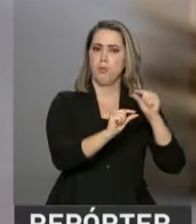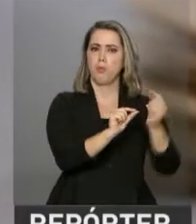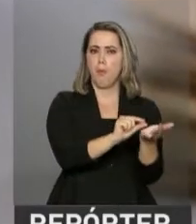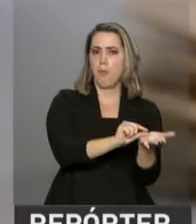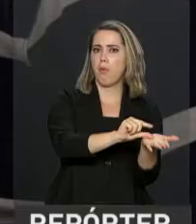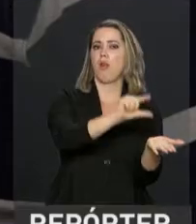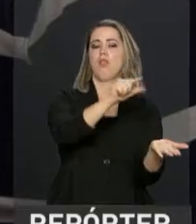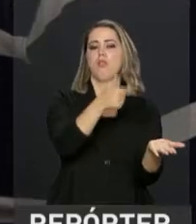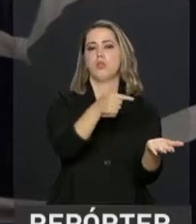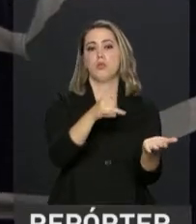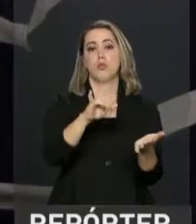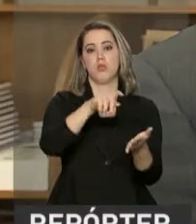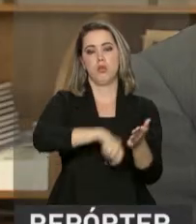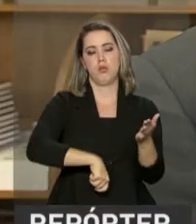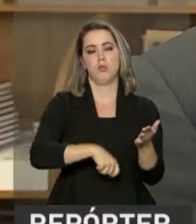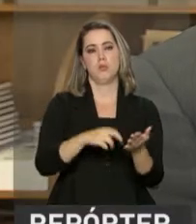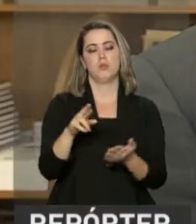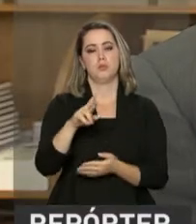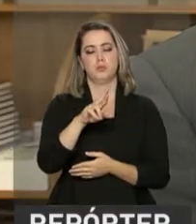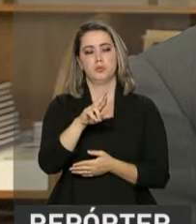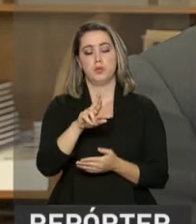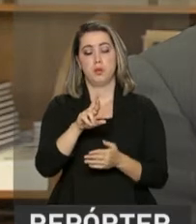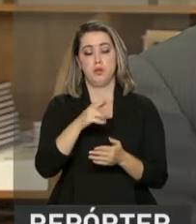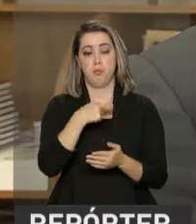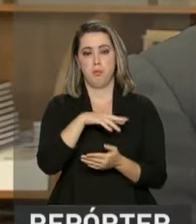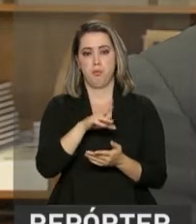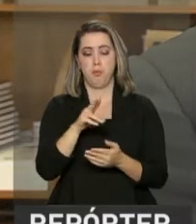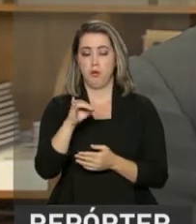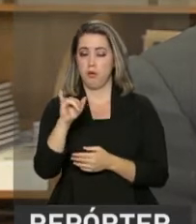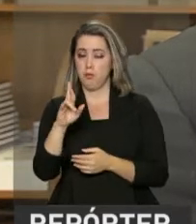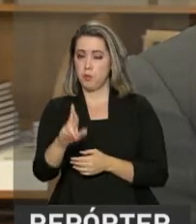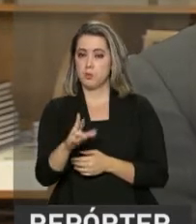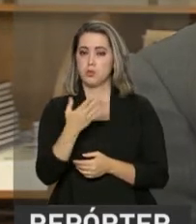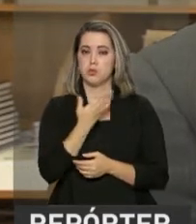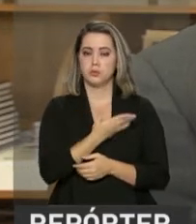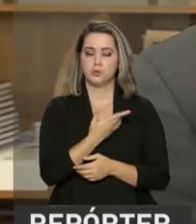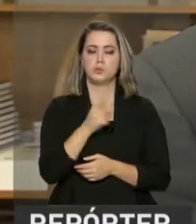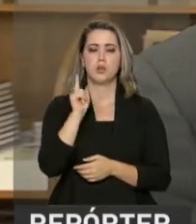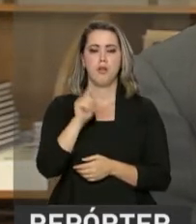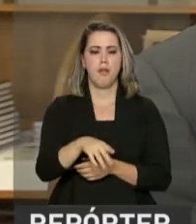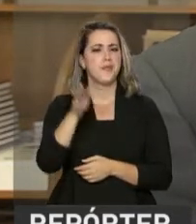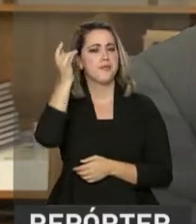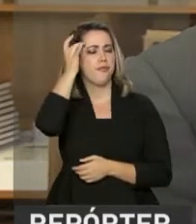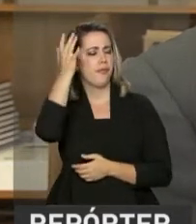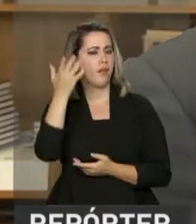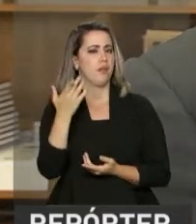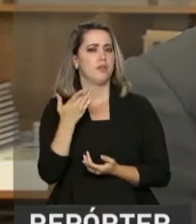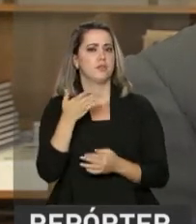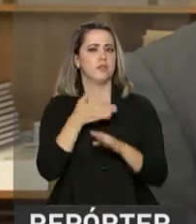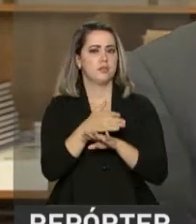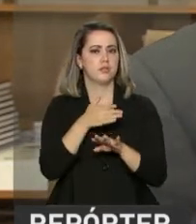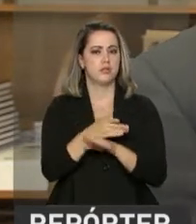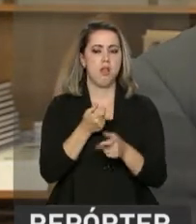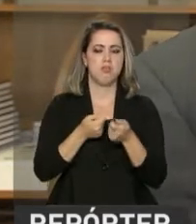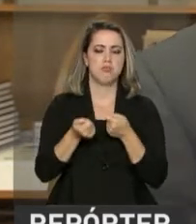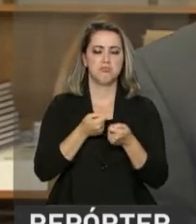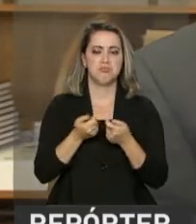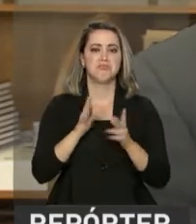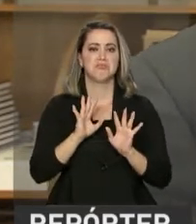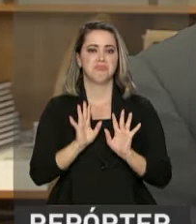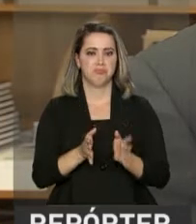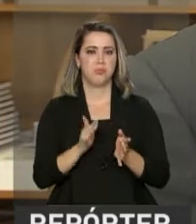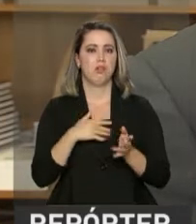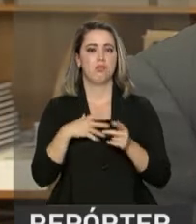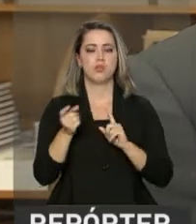isentos de imposto de renda a poupança mote a alternativa segura fácil de gerir o recurso de